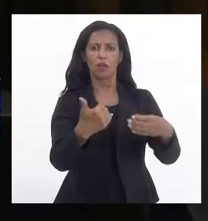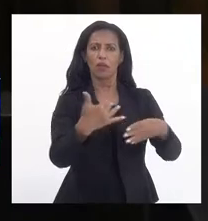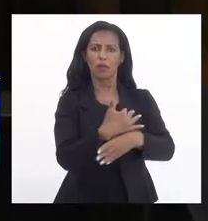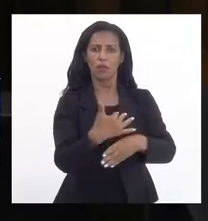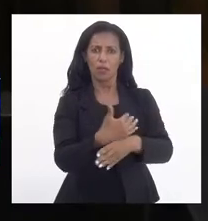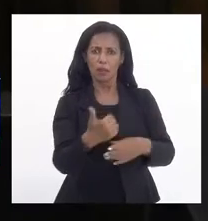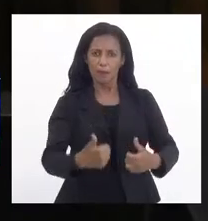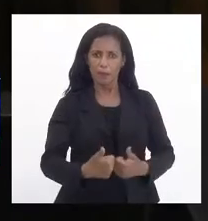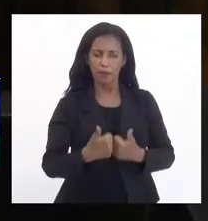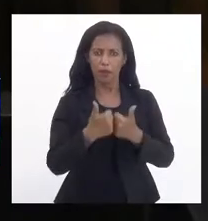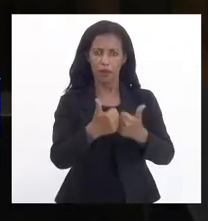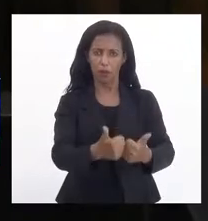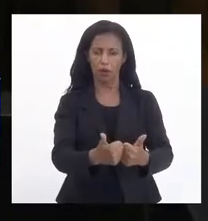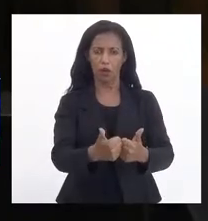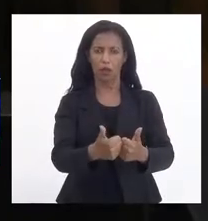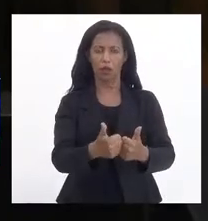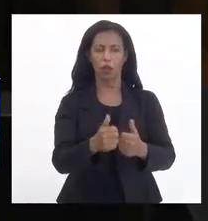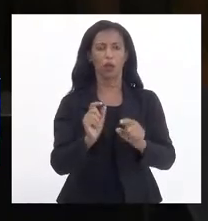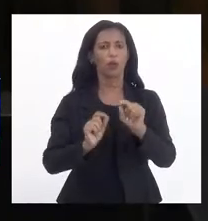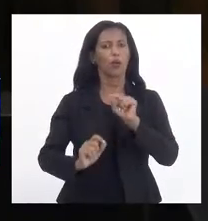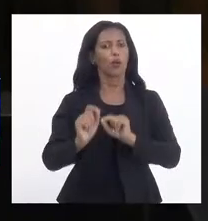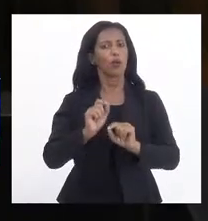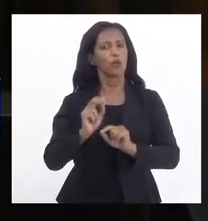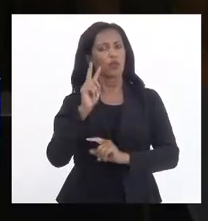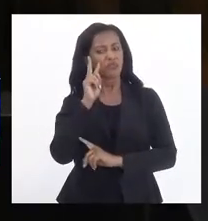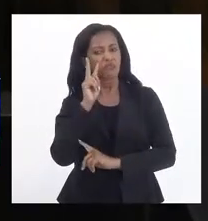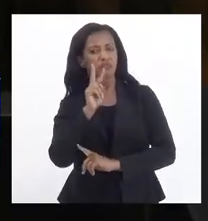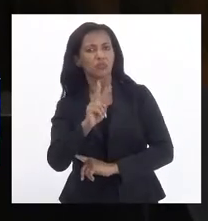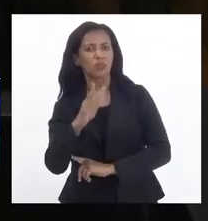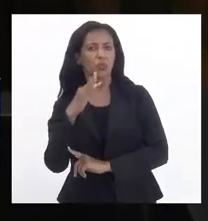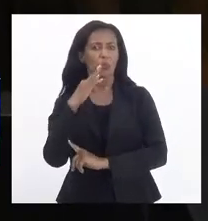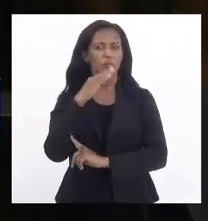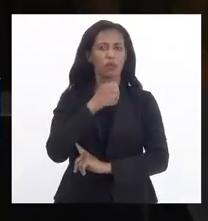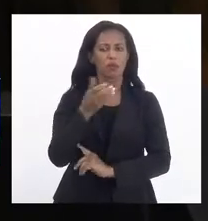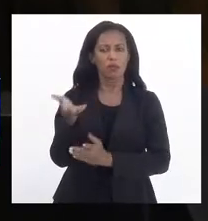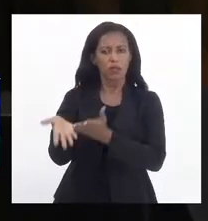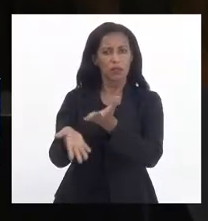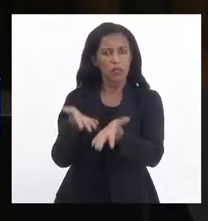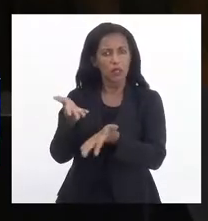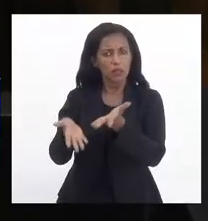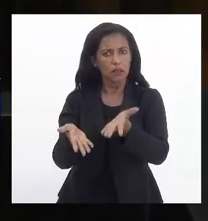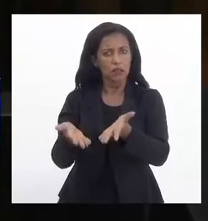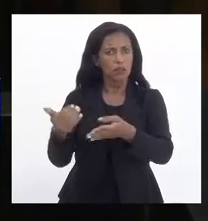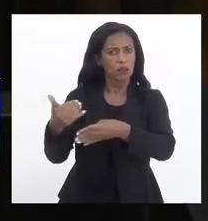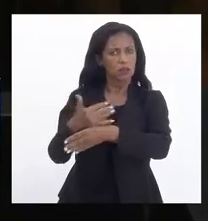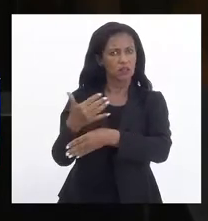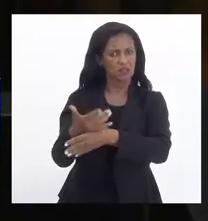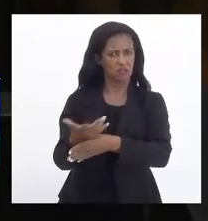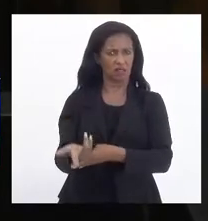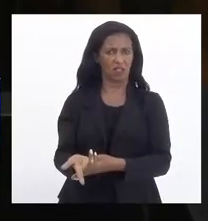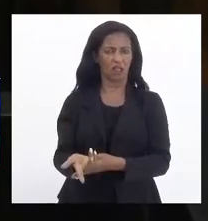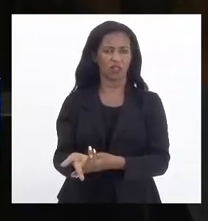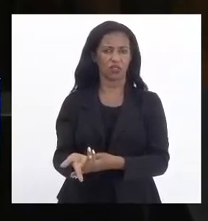melhor, o que nós temos visto e observado é que o senhor está tratando a sua cidade com pouco